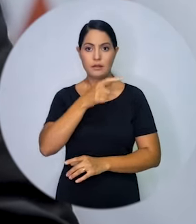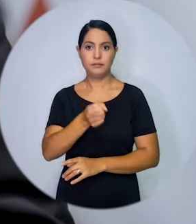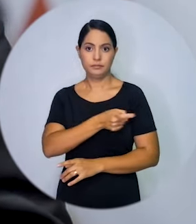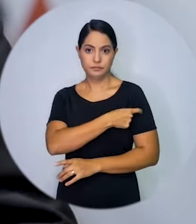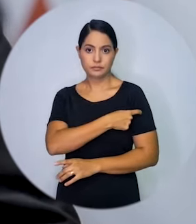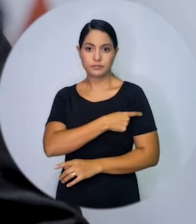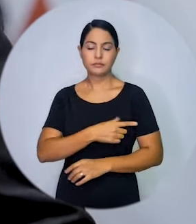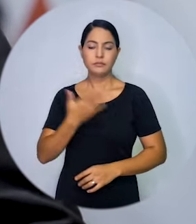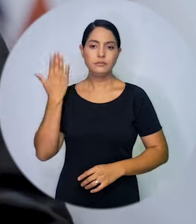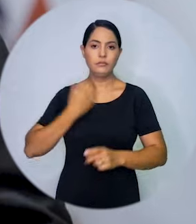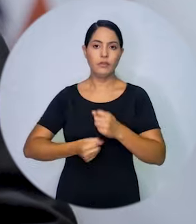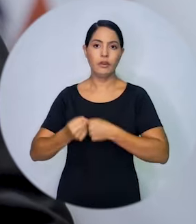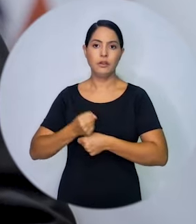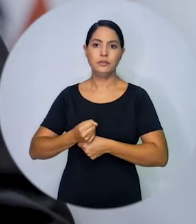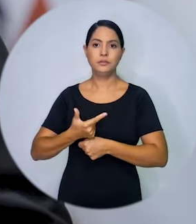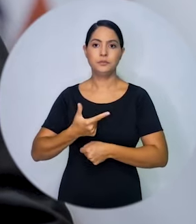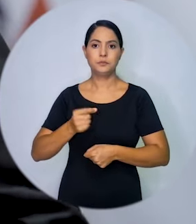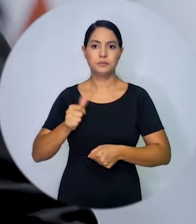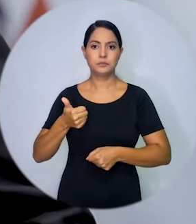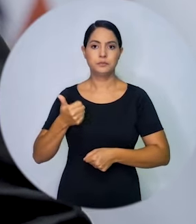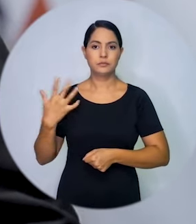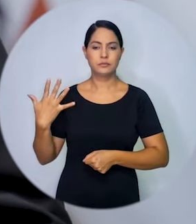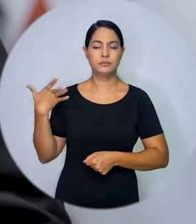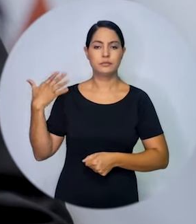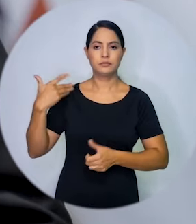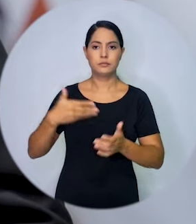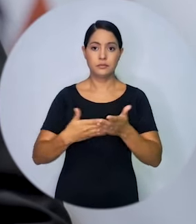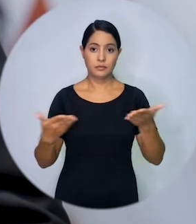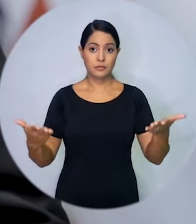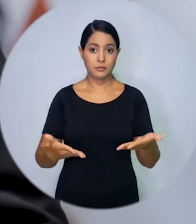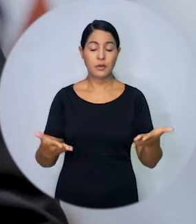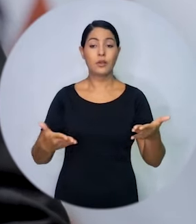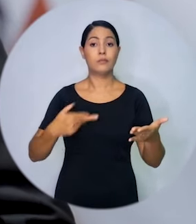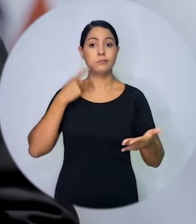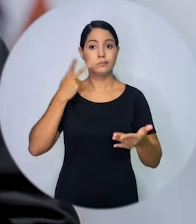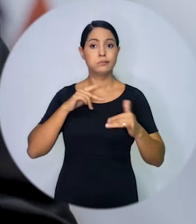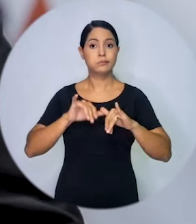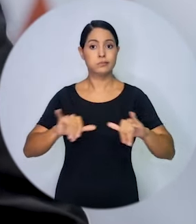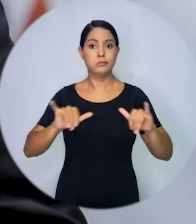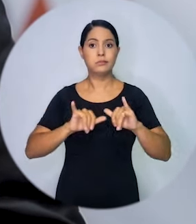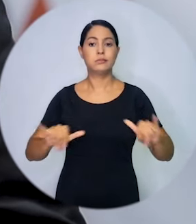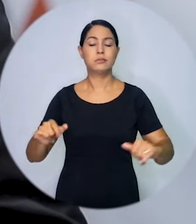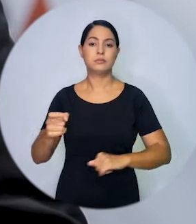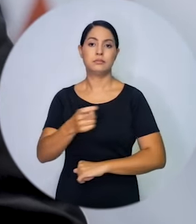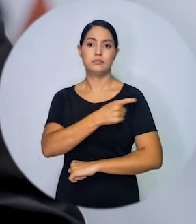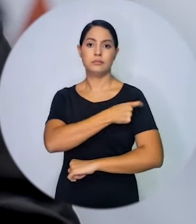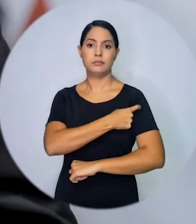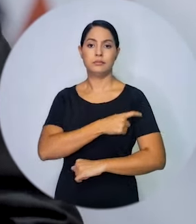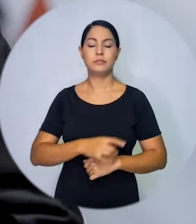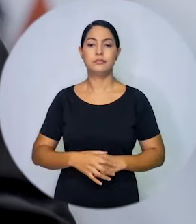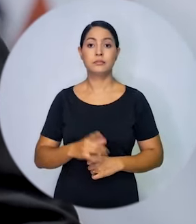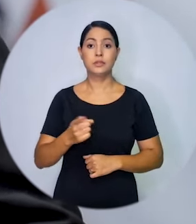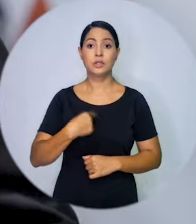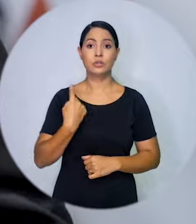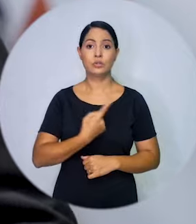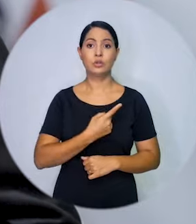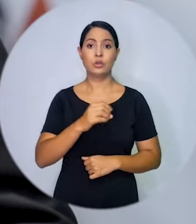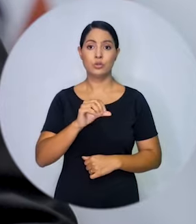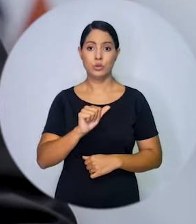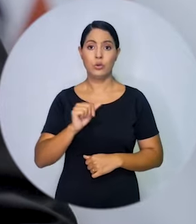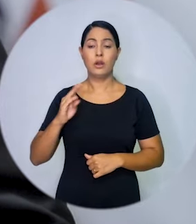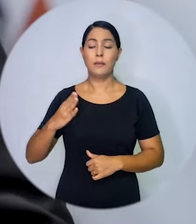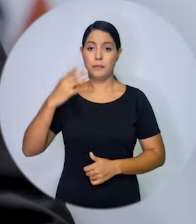antigripal e desde 2014, vem desenvolvendo essa política. Essa política é uma demonstração firme